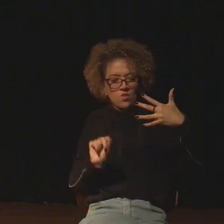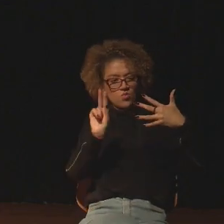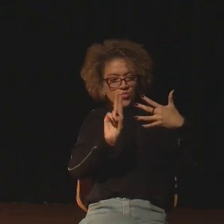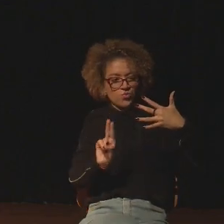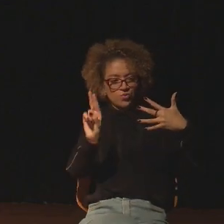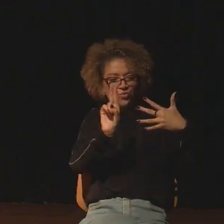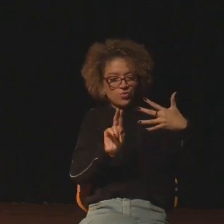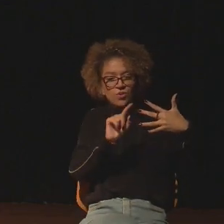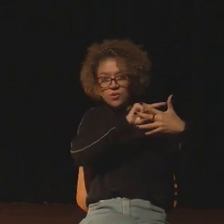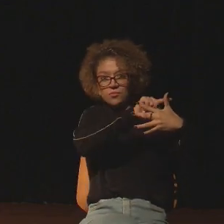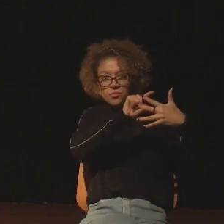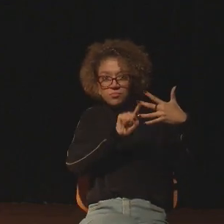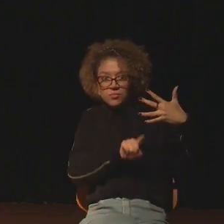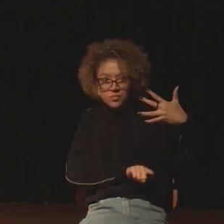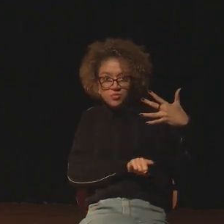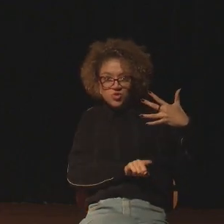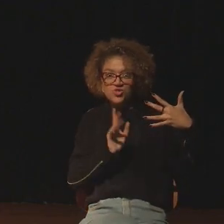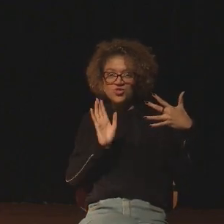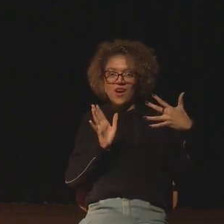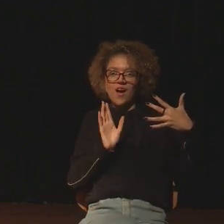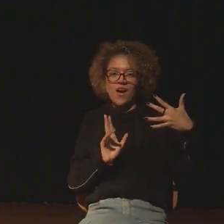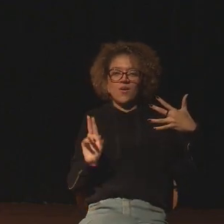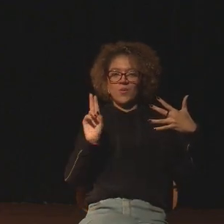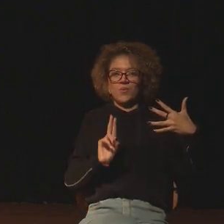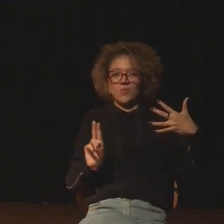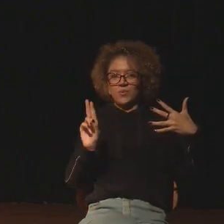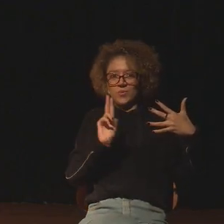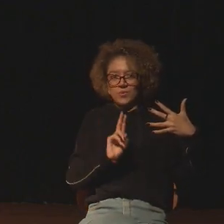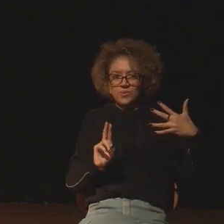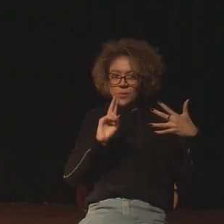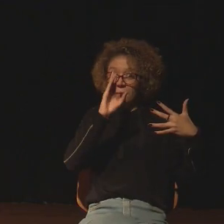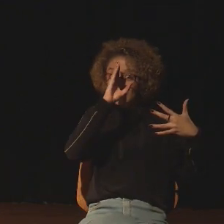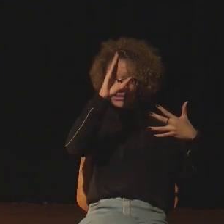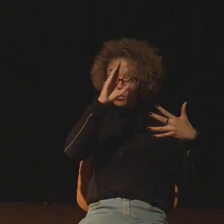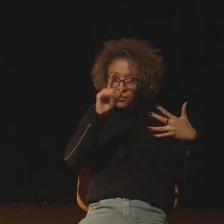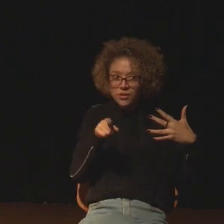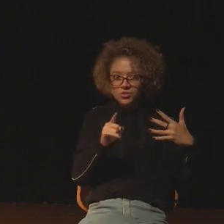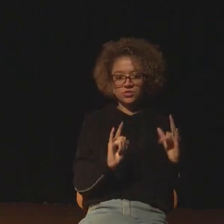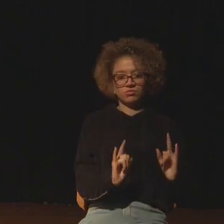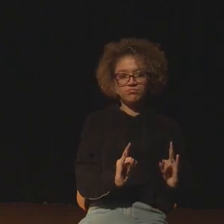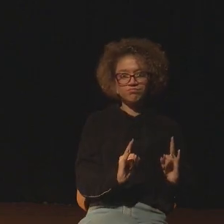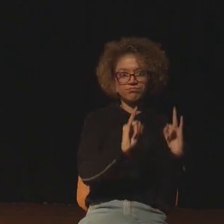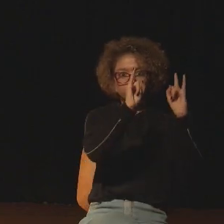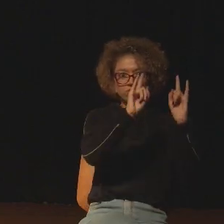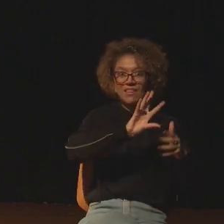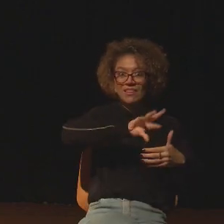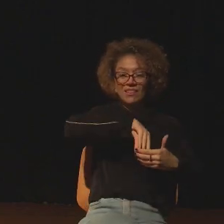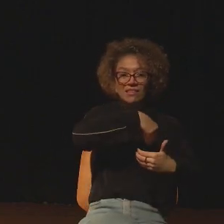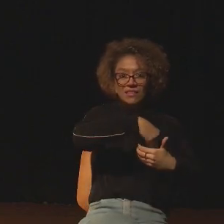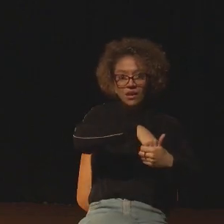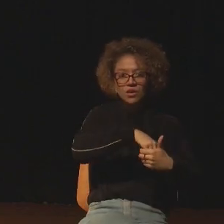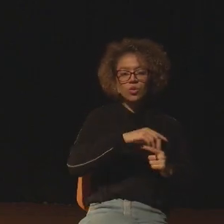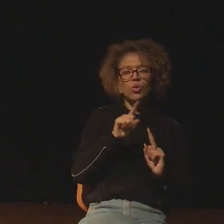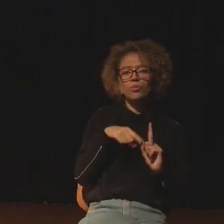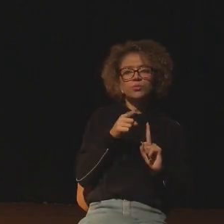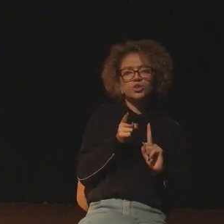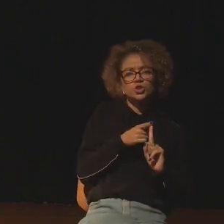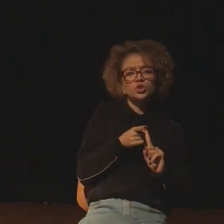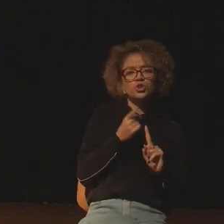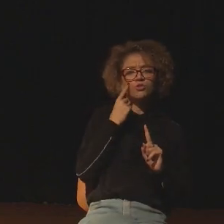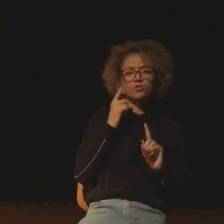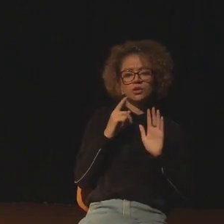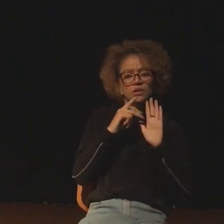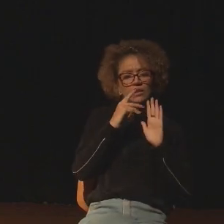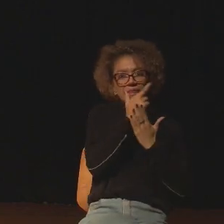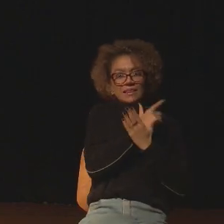foram usados nesse edifício, né, predominantemente. Então a ideia de ter uma certa continuidade do desenho